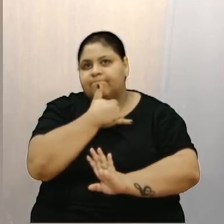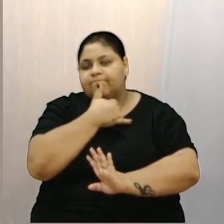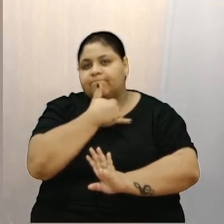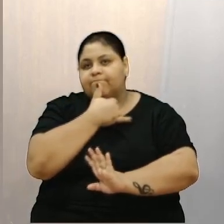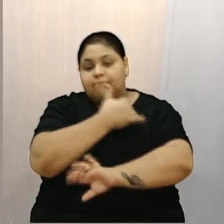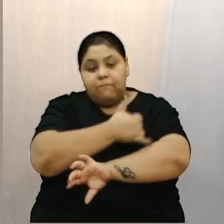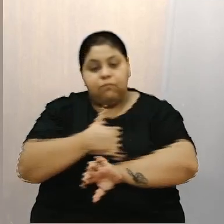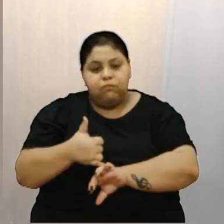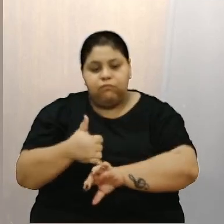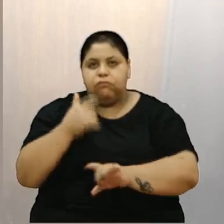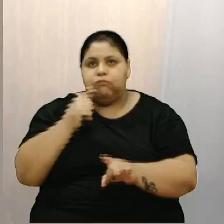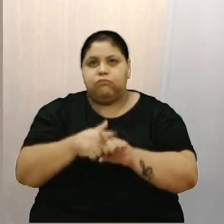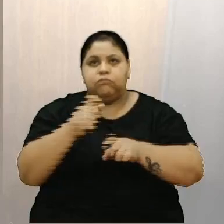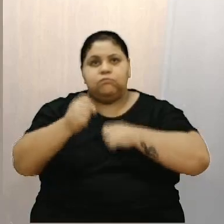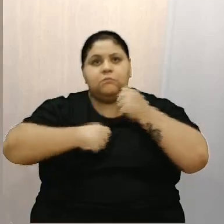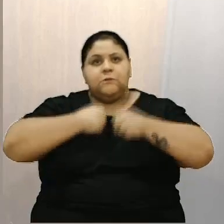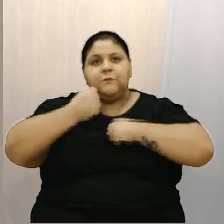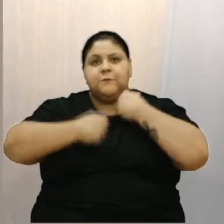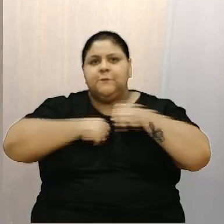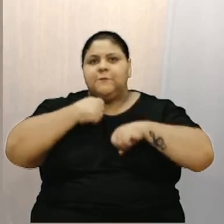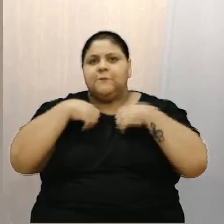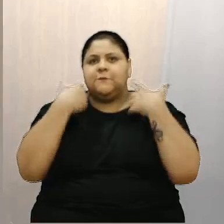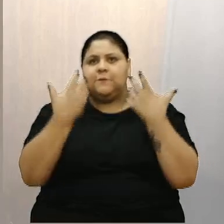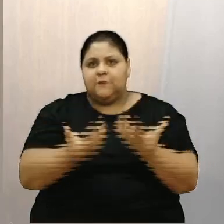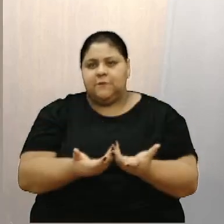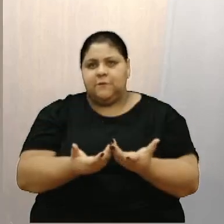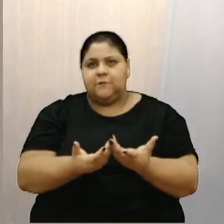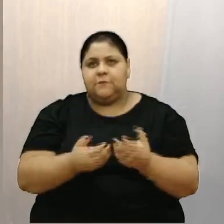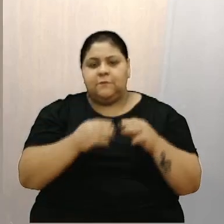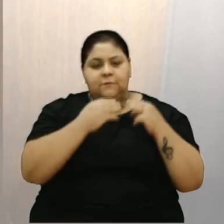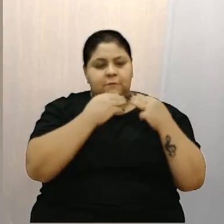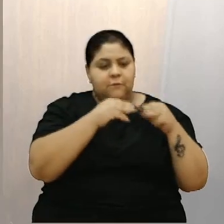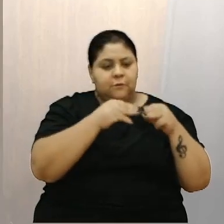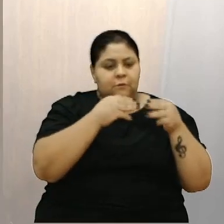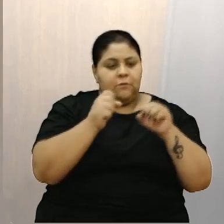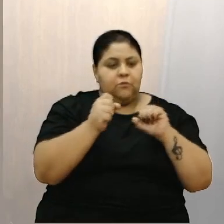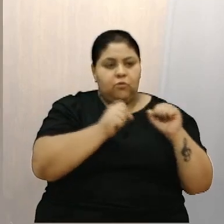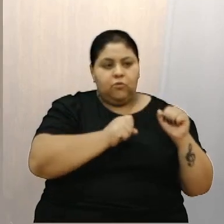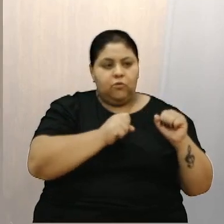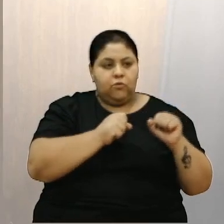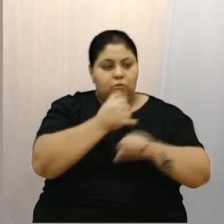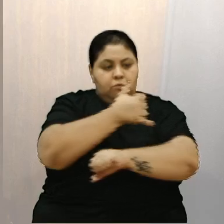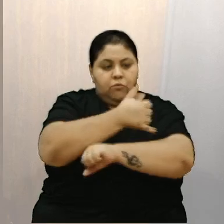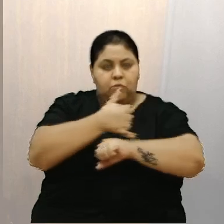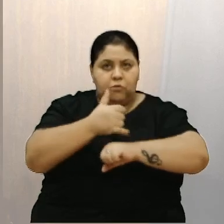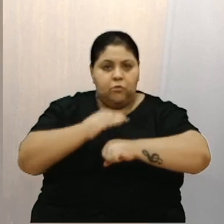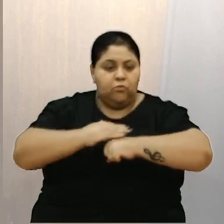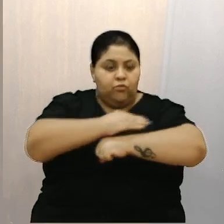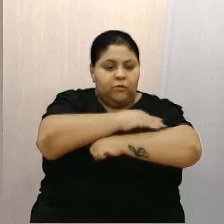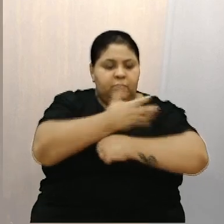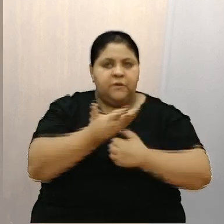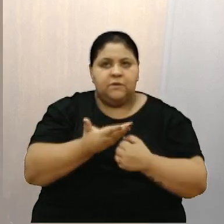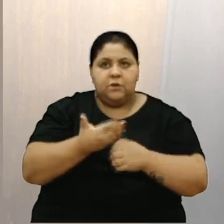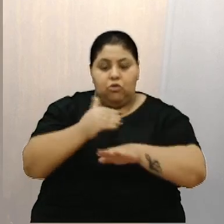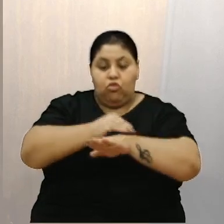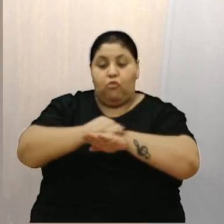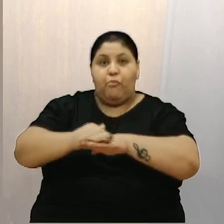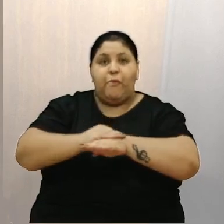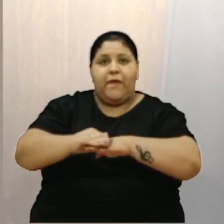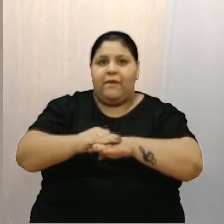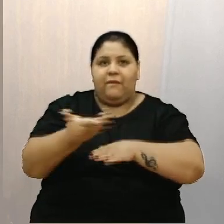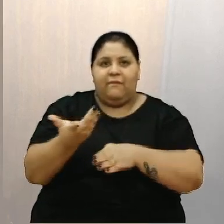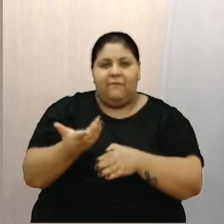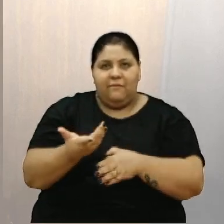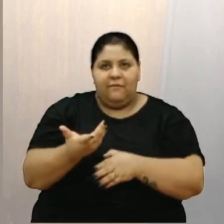porque daí o desespero, vão lá desesperado. Eu dizia que uma máquina podia, talvez, passar por cima do pé de alguém, porque eles vão muito no